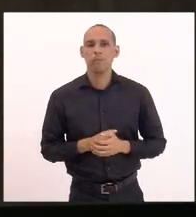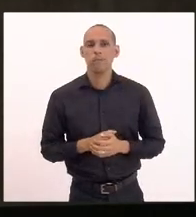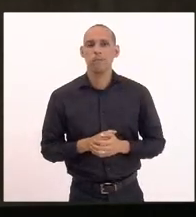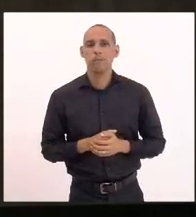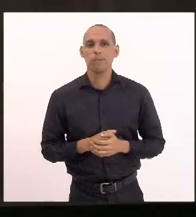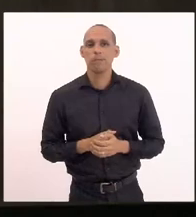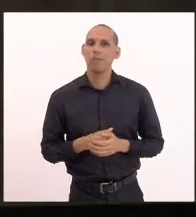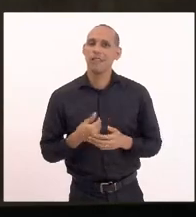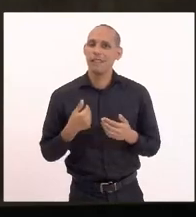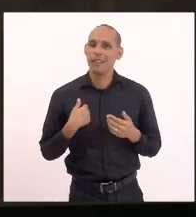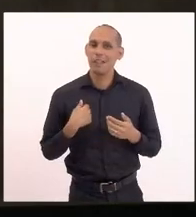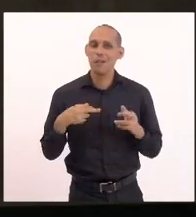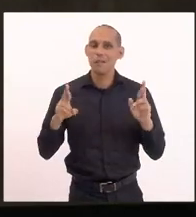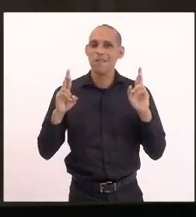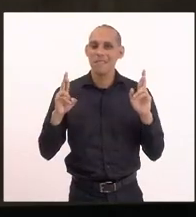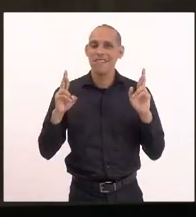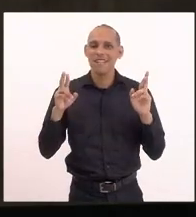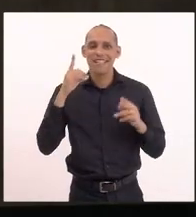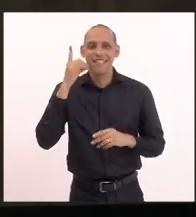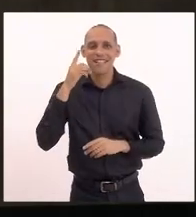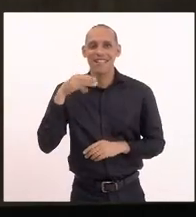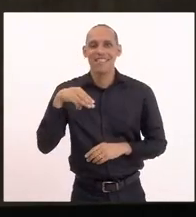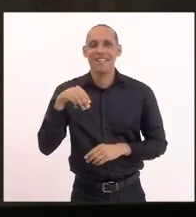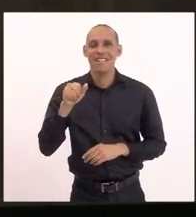que eu espero que a deputada Marta Rocha